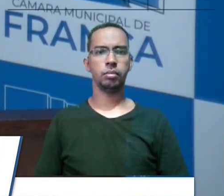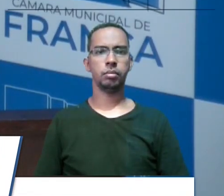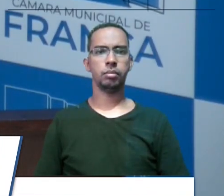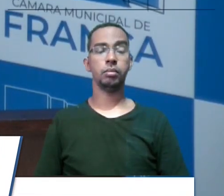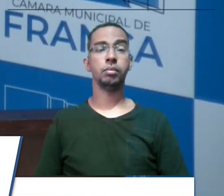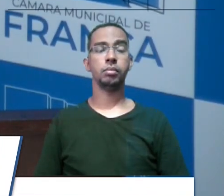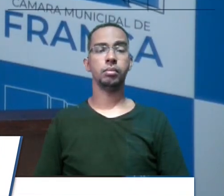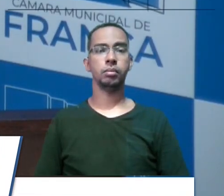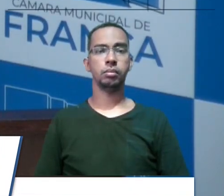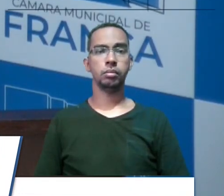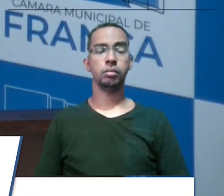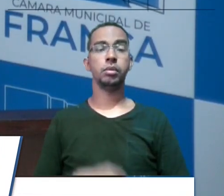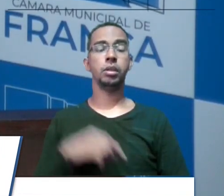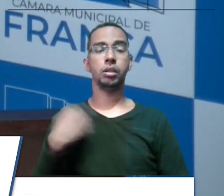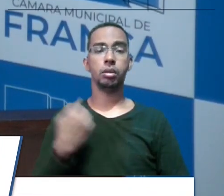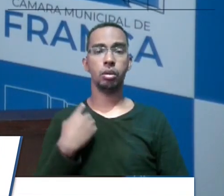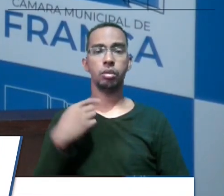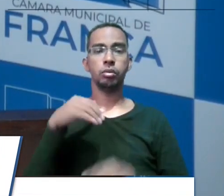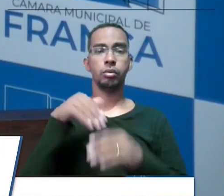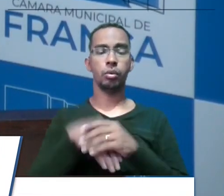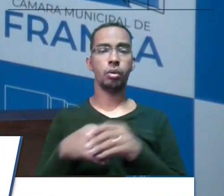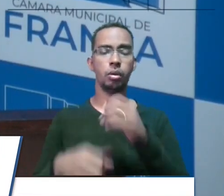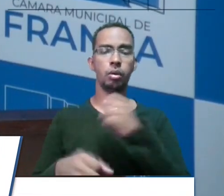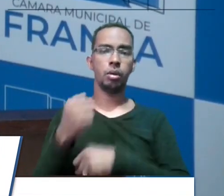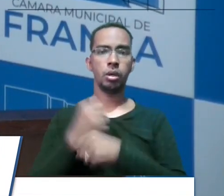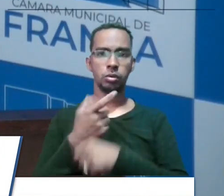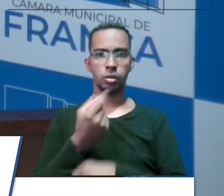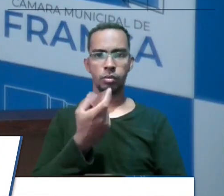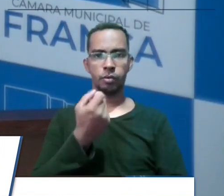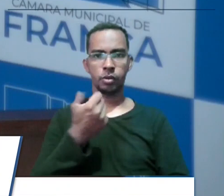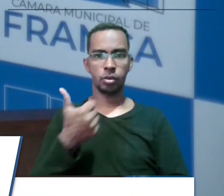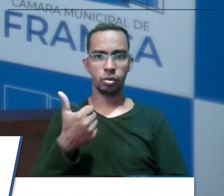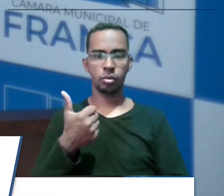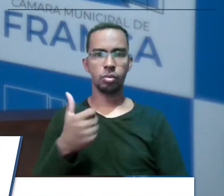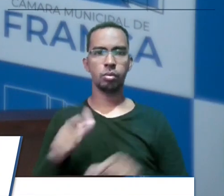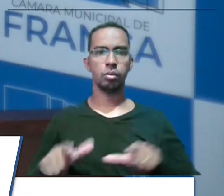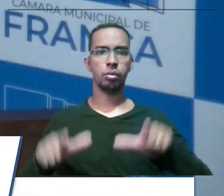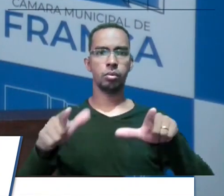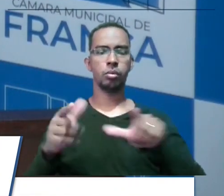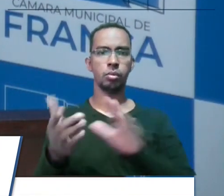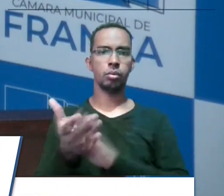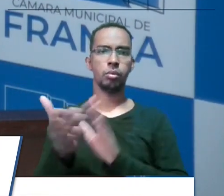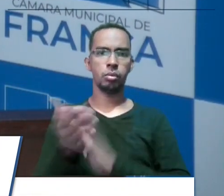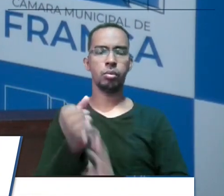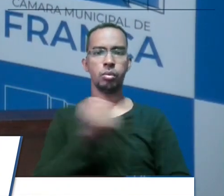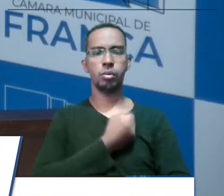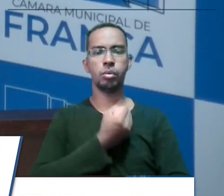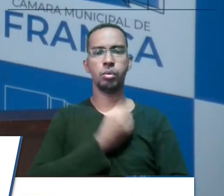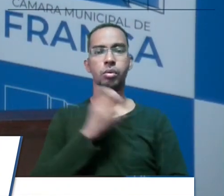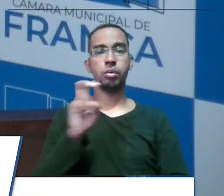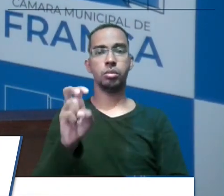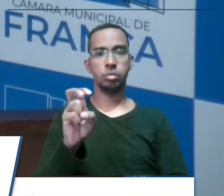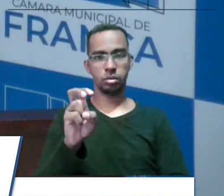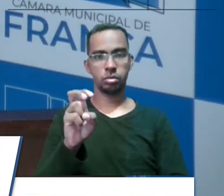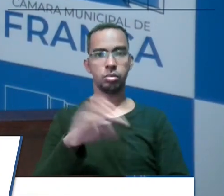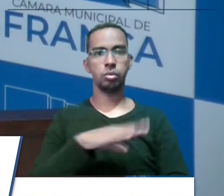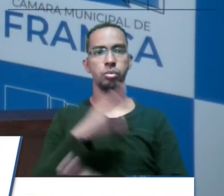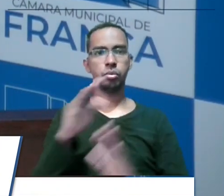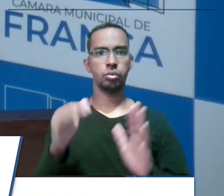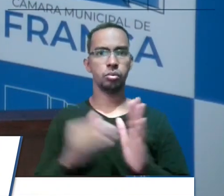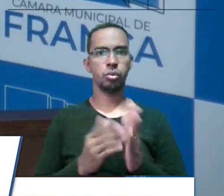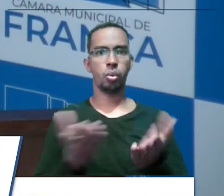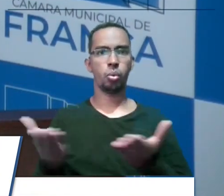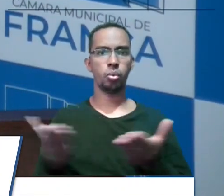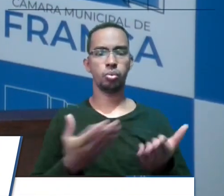Nós votamos no ano passado a moção de aplausos número 5 para todos os funcionários